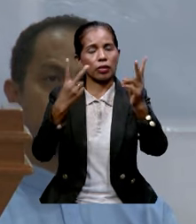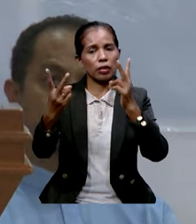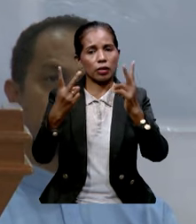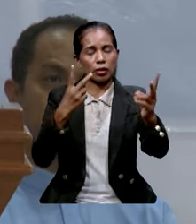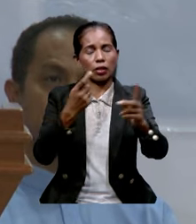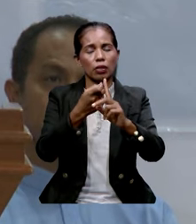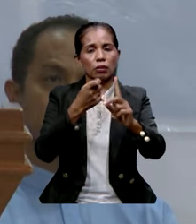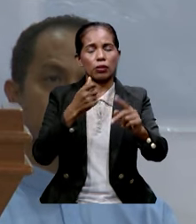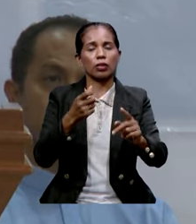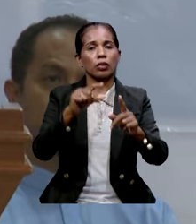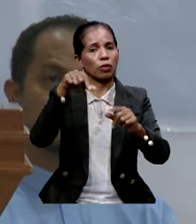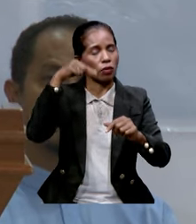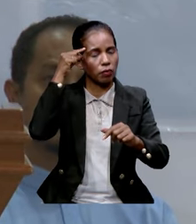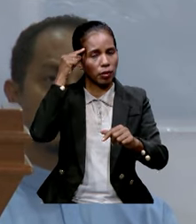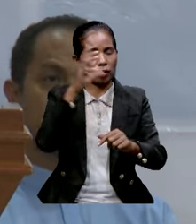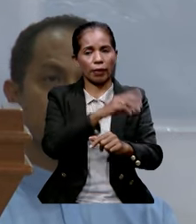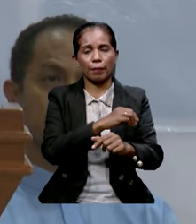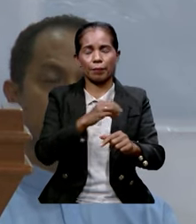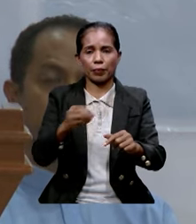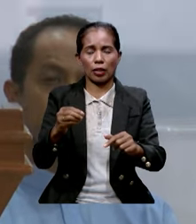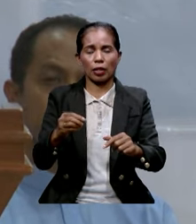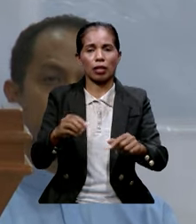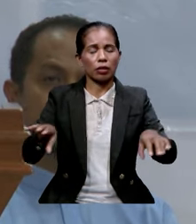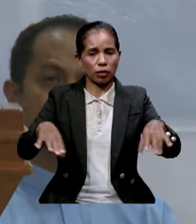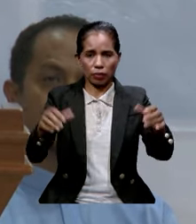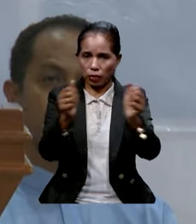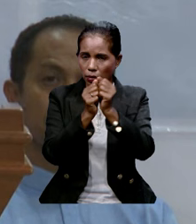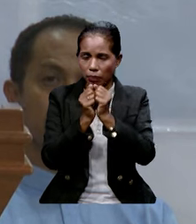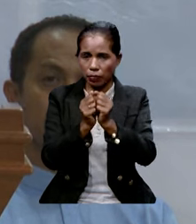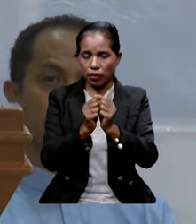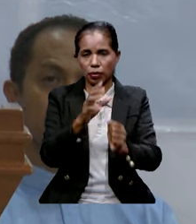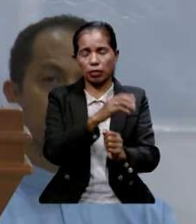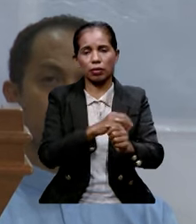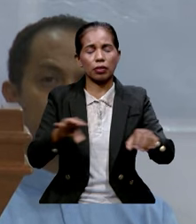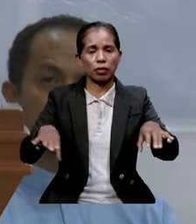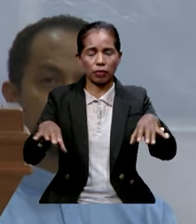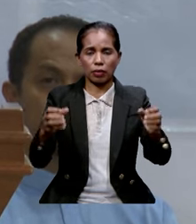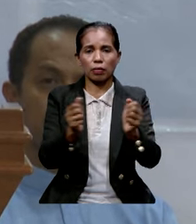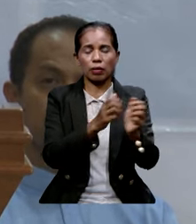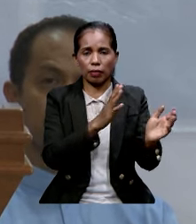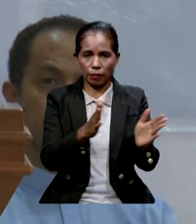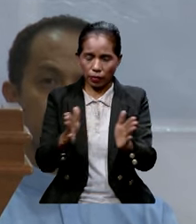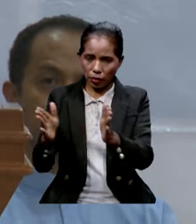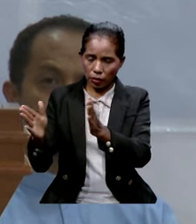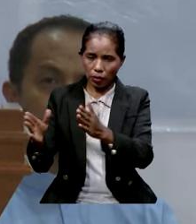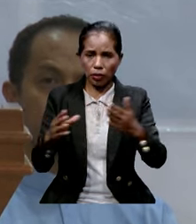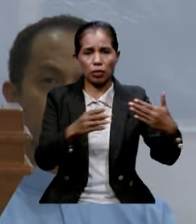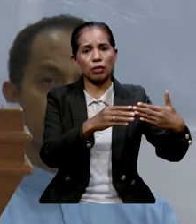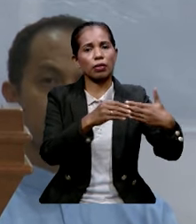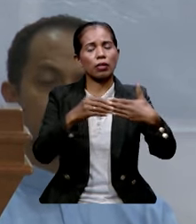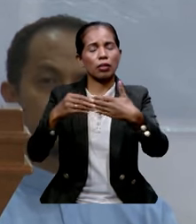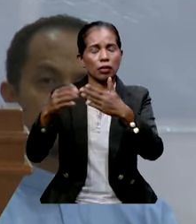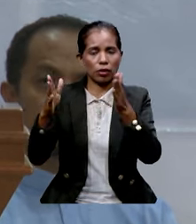do Governo, pela excelente colaboração e esforço na preparação organizativa